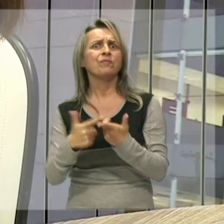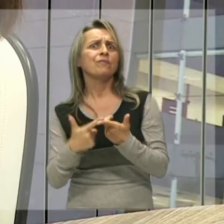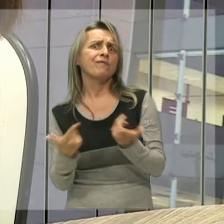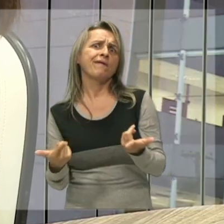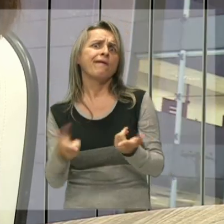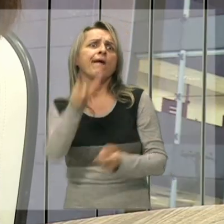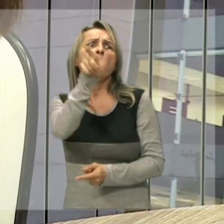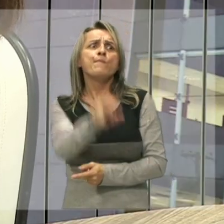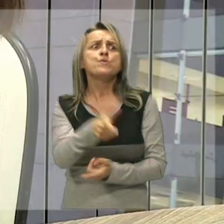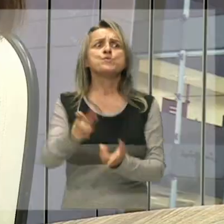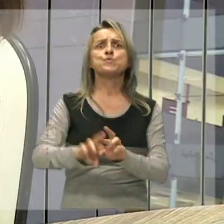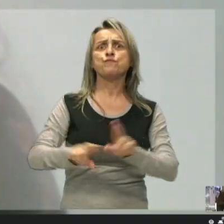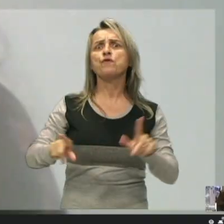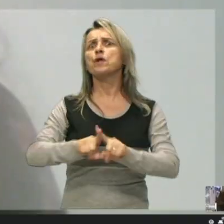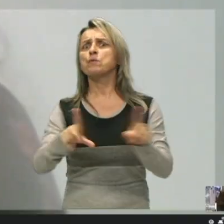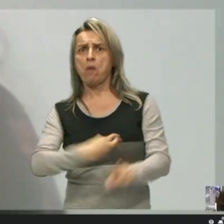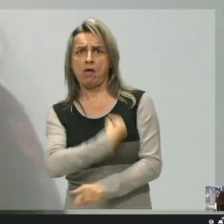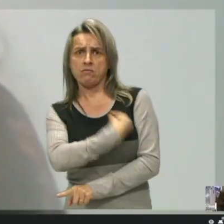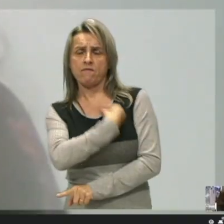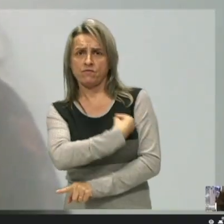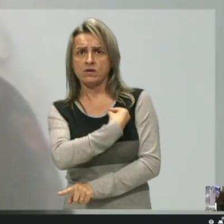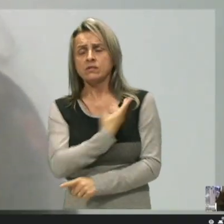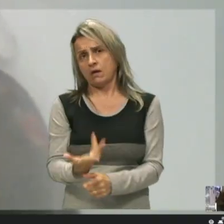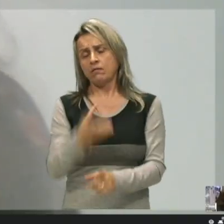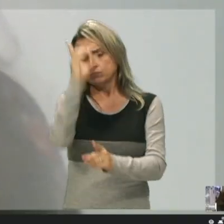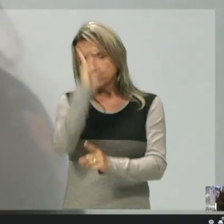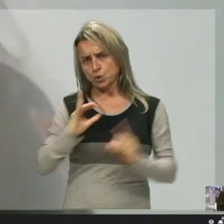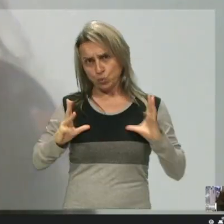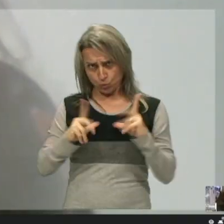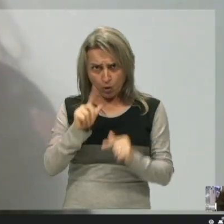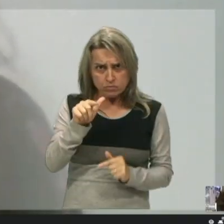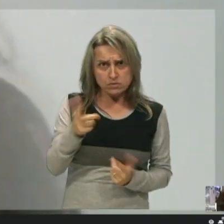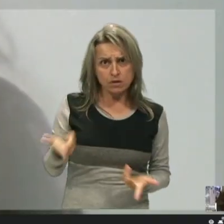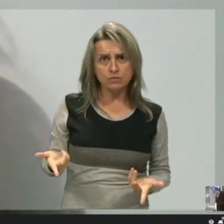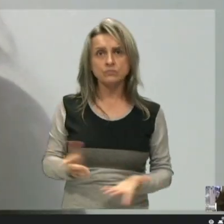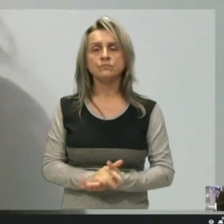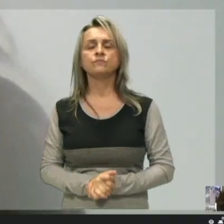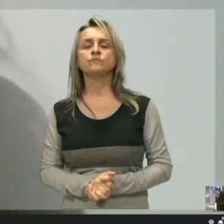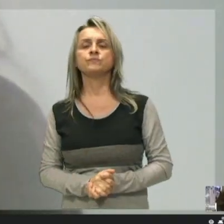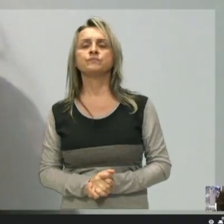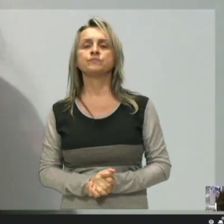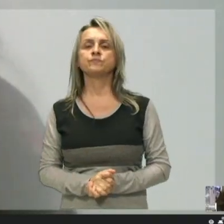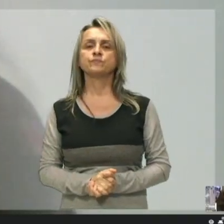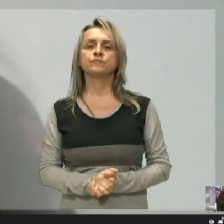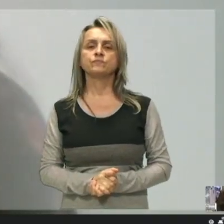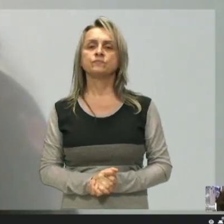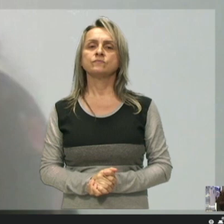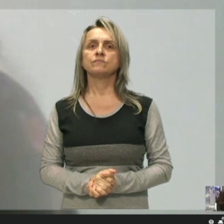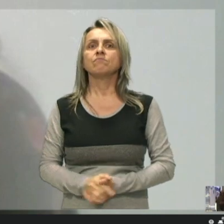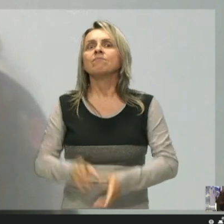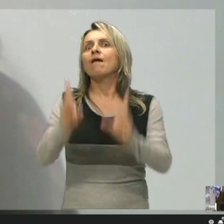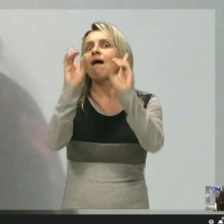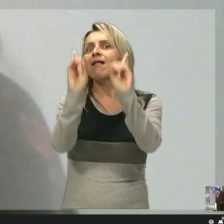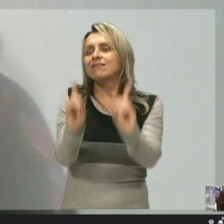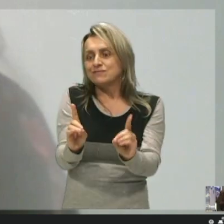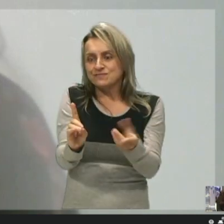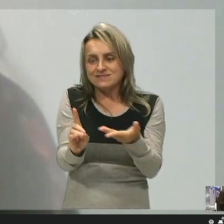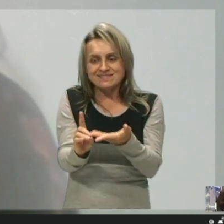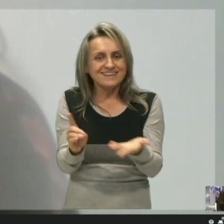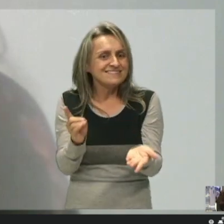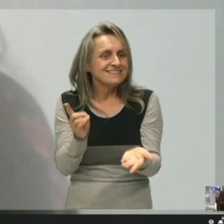as cidades, a vida tem que ser para todos, né? A deficiência, ela existe desde que o mundo é mundo, né?